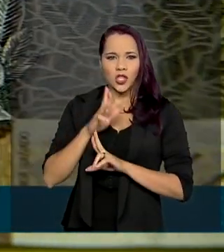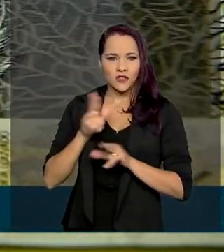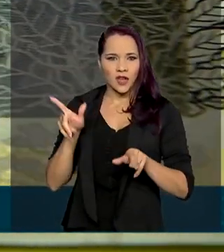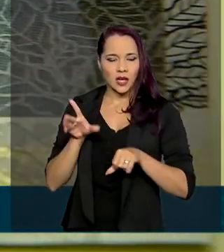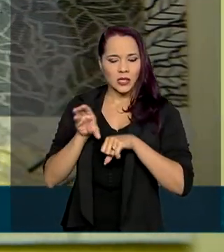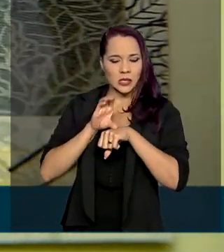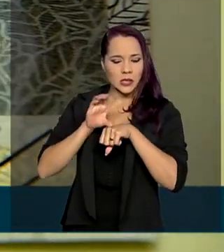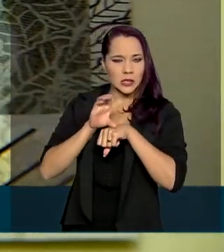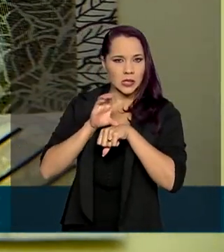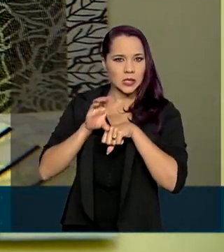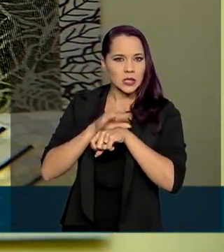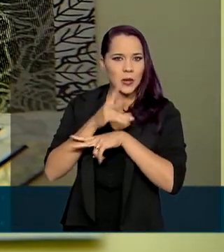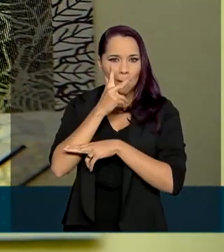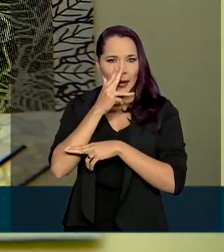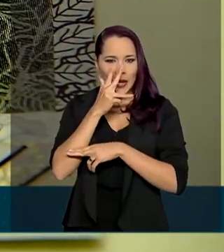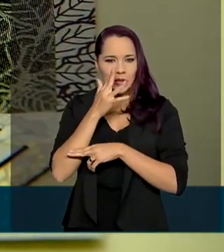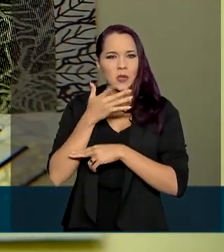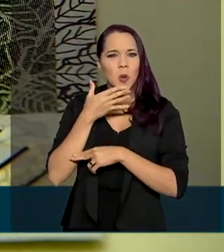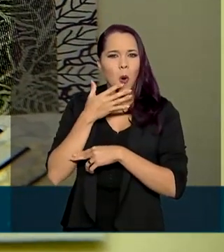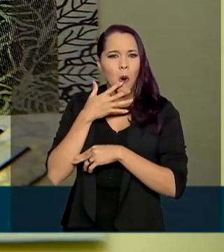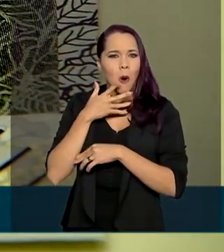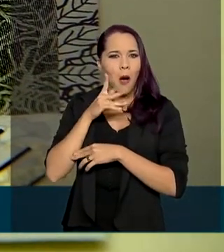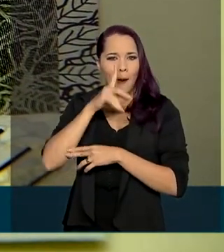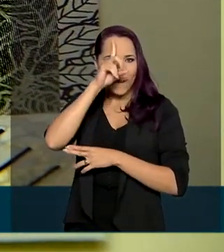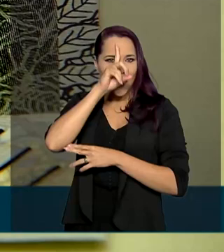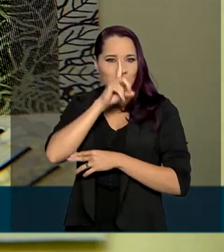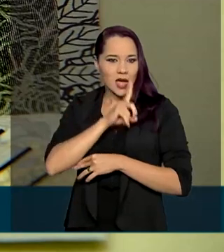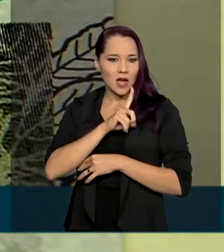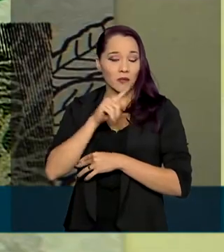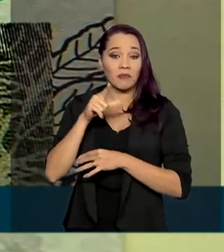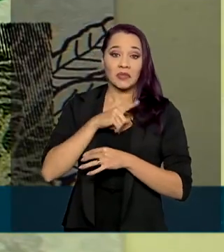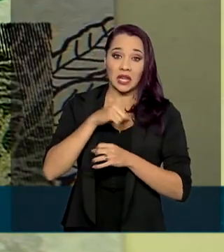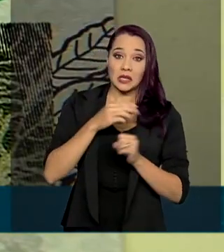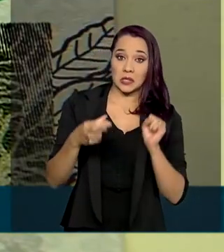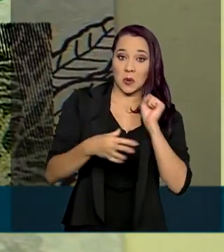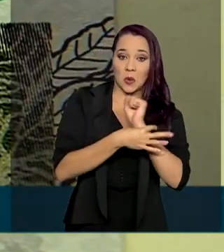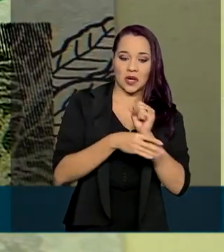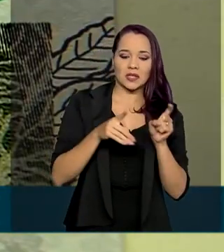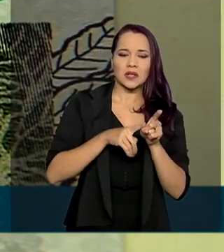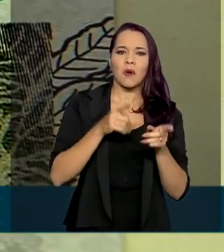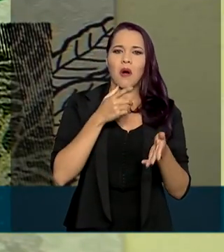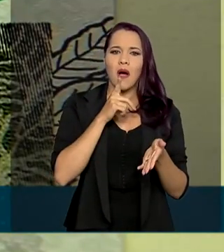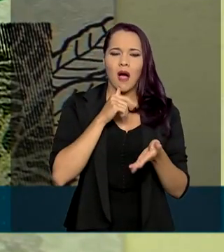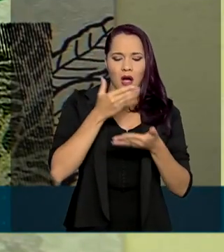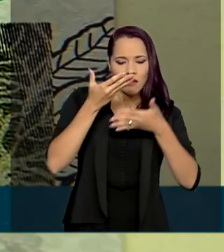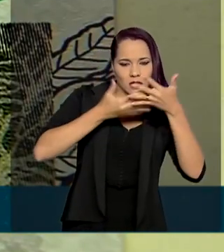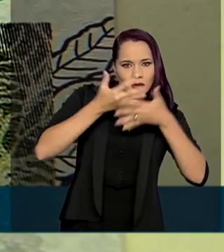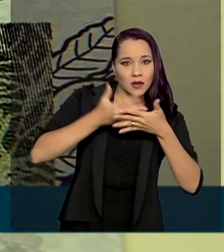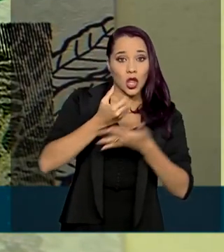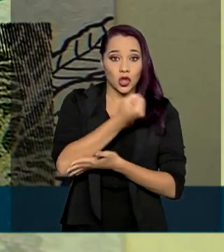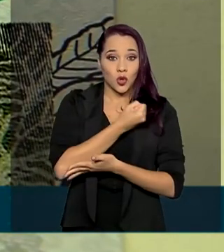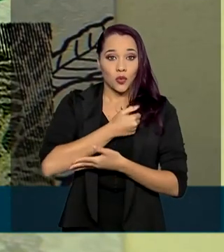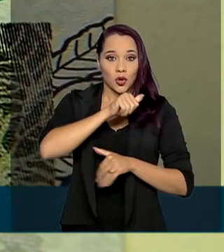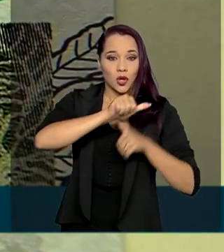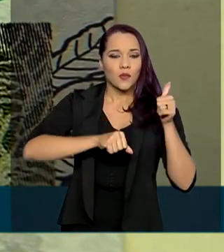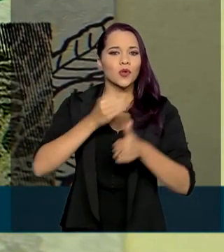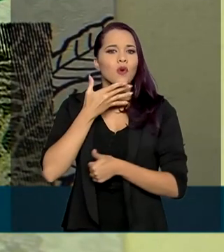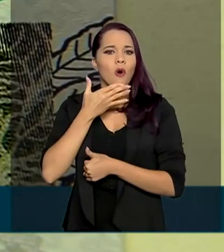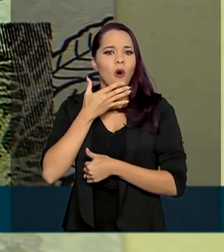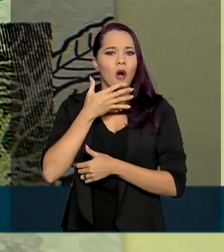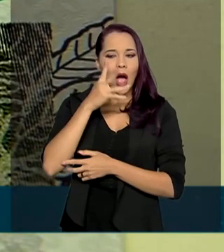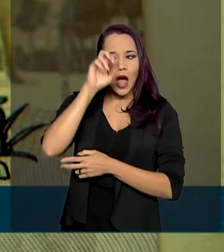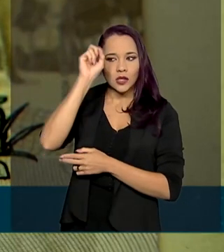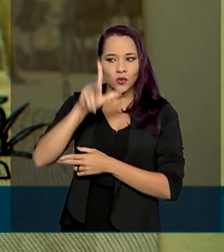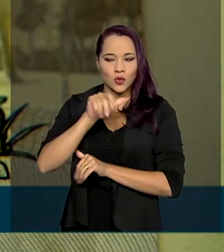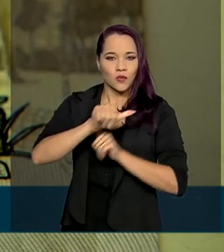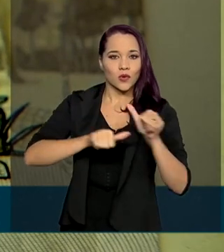cinza com tons de sépia. Ela vem com vários itens de segurança, como marca d'água, número que muda de cor do azul para